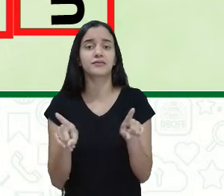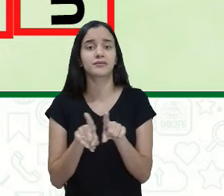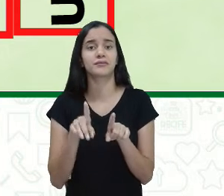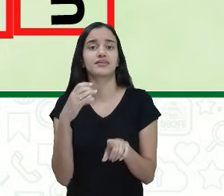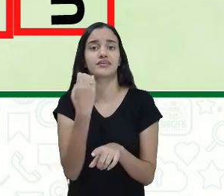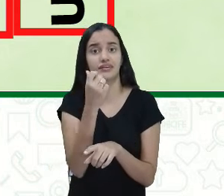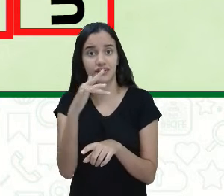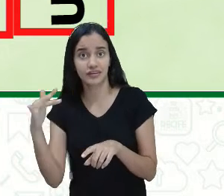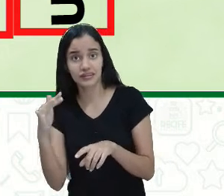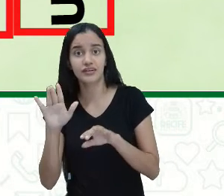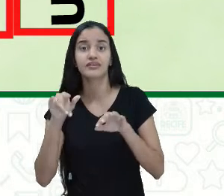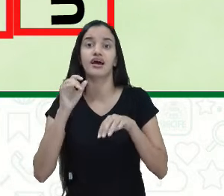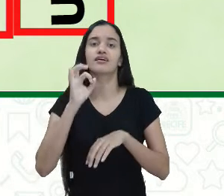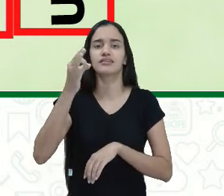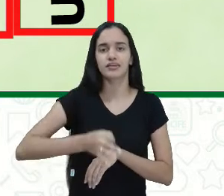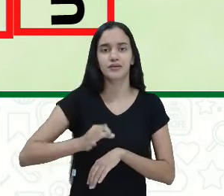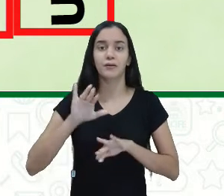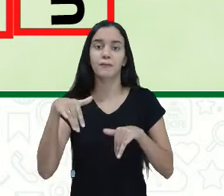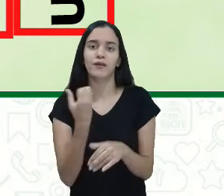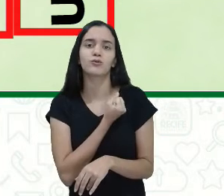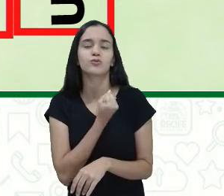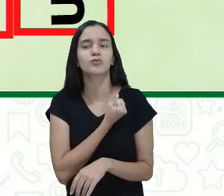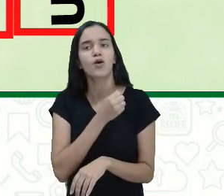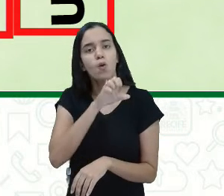milhar, tá certo? Então, o número